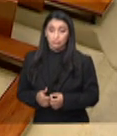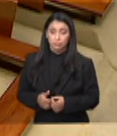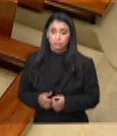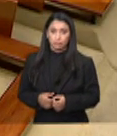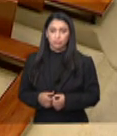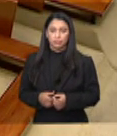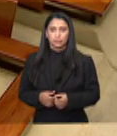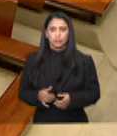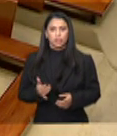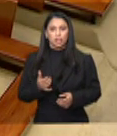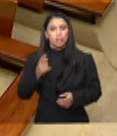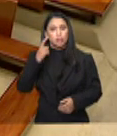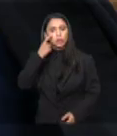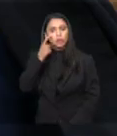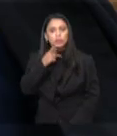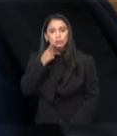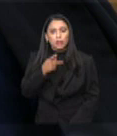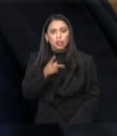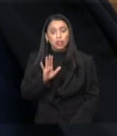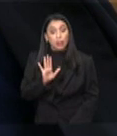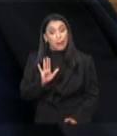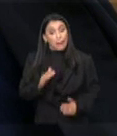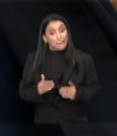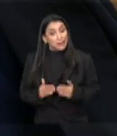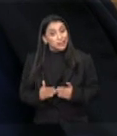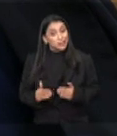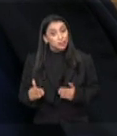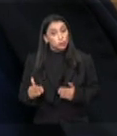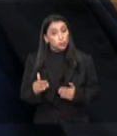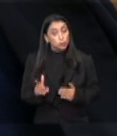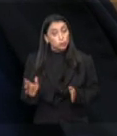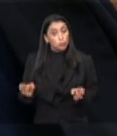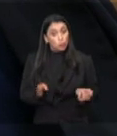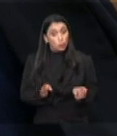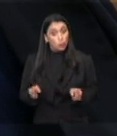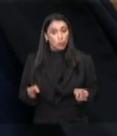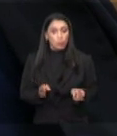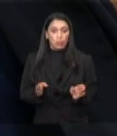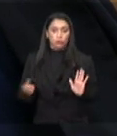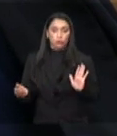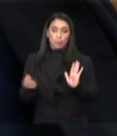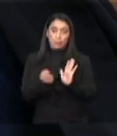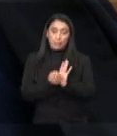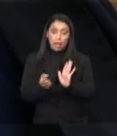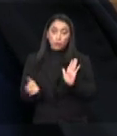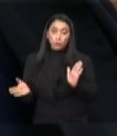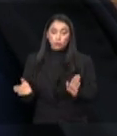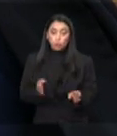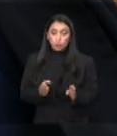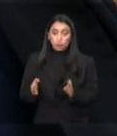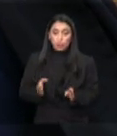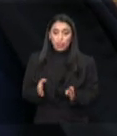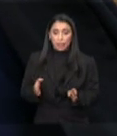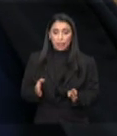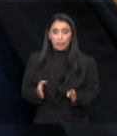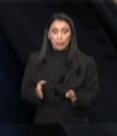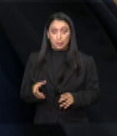serve pelo menos para demonstrar o seguinte: a partir de um determinado momento... Ministro Nunes Marques. Um determinado marco temporal, que foi